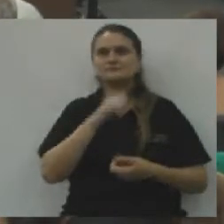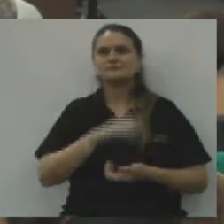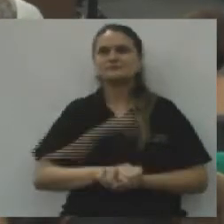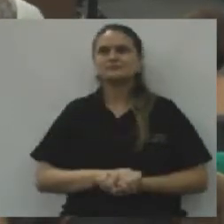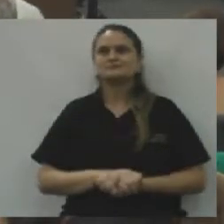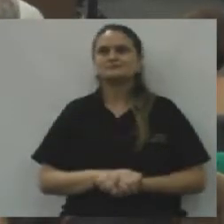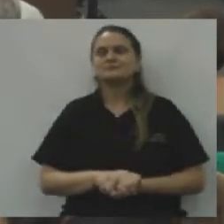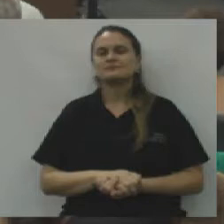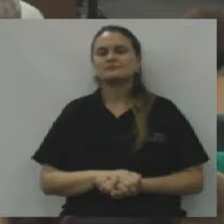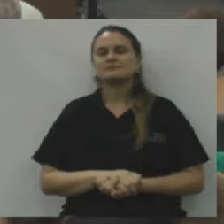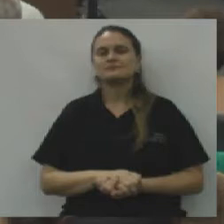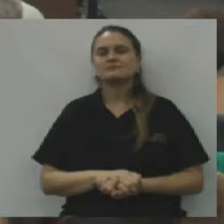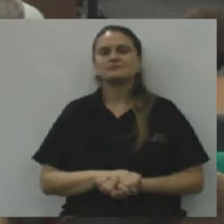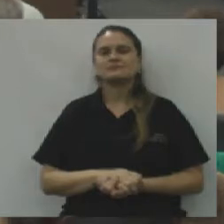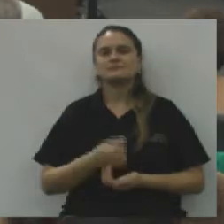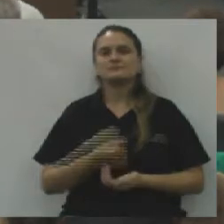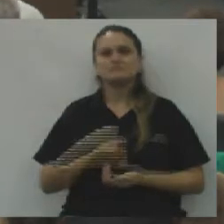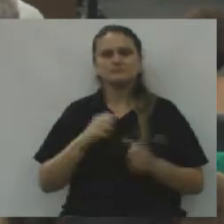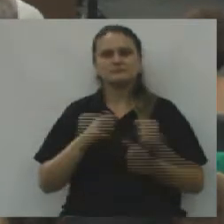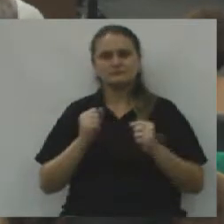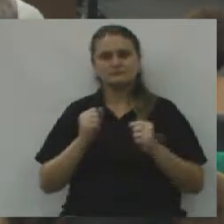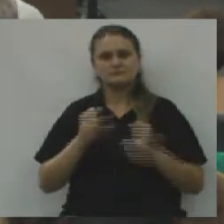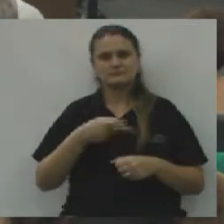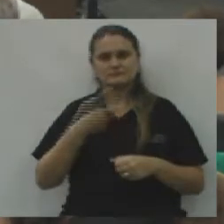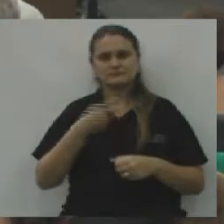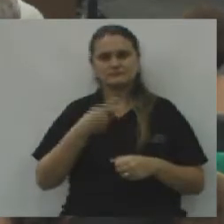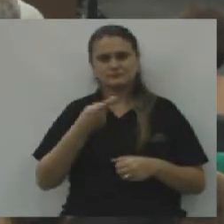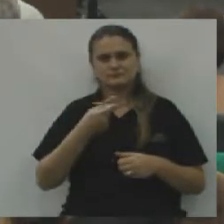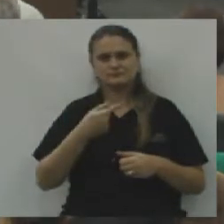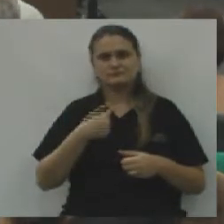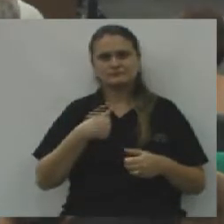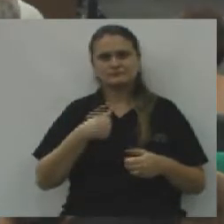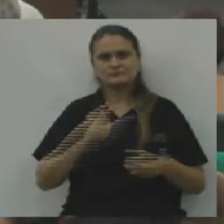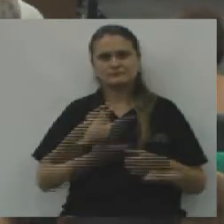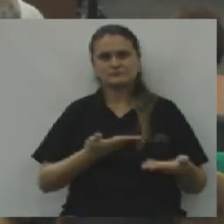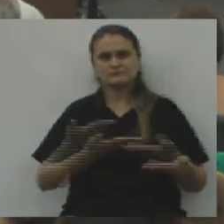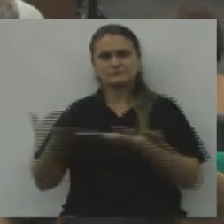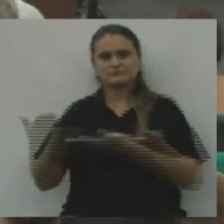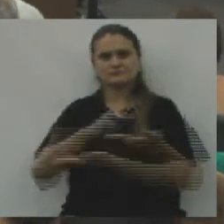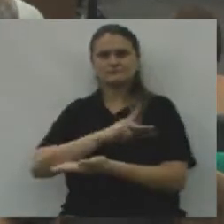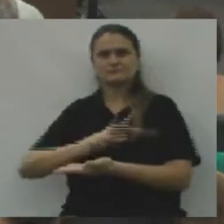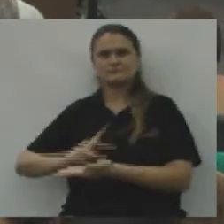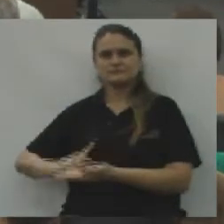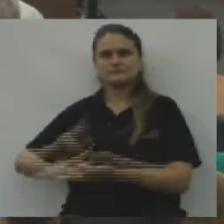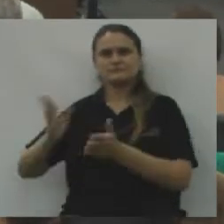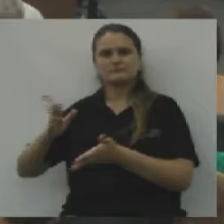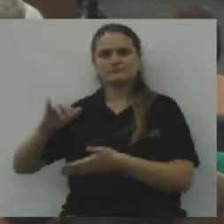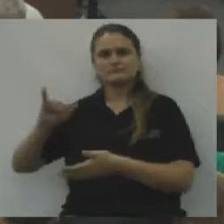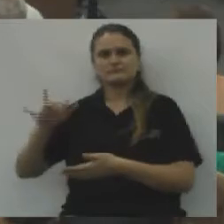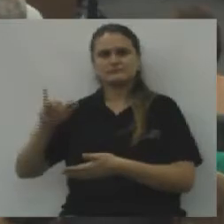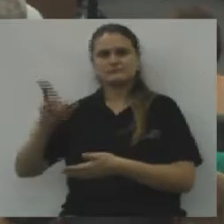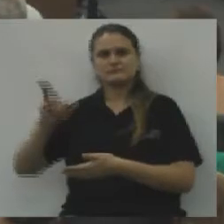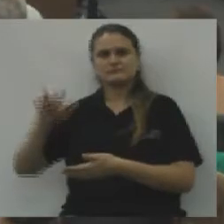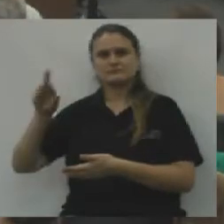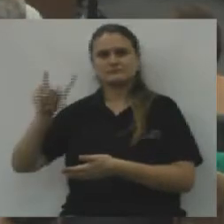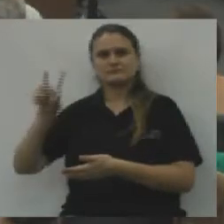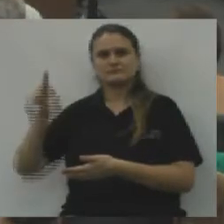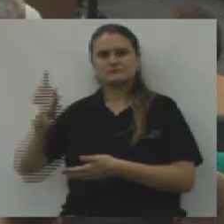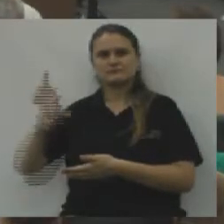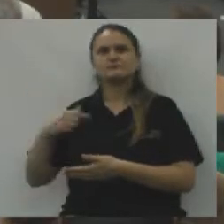Para que eu possa fazer o uso da palavra, eu passo a presidência ao vereador Juarez. Boa noite a